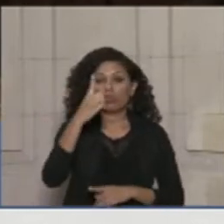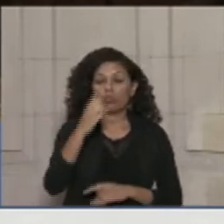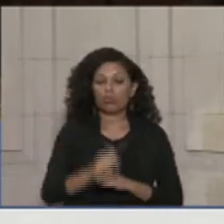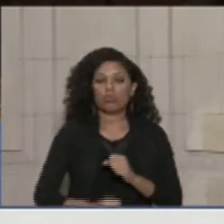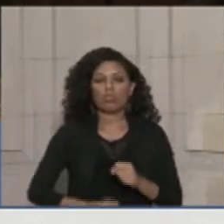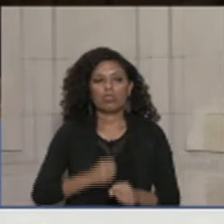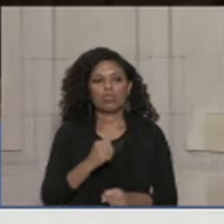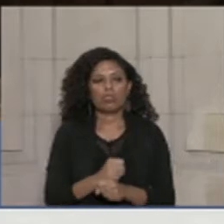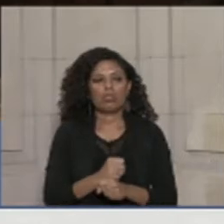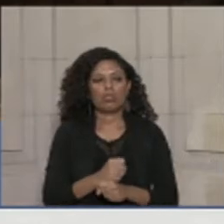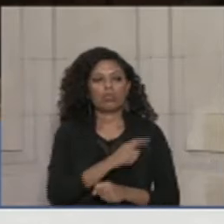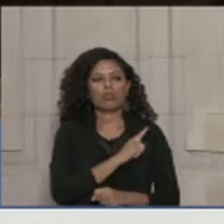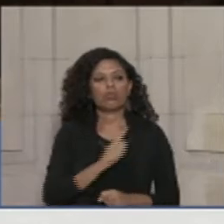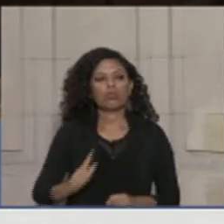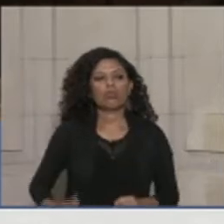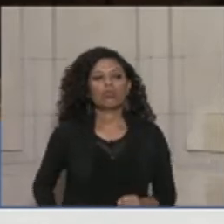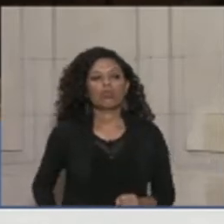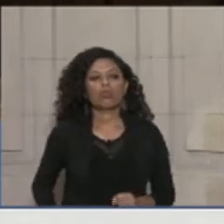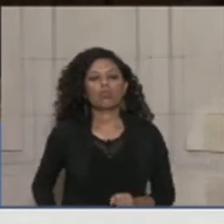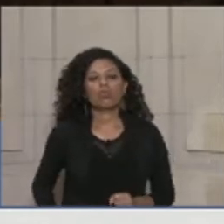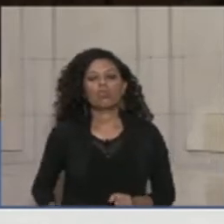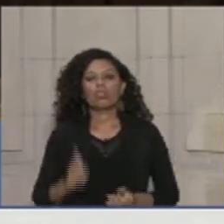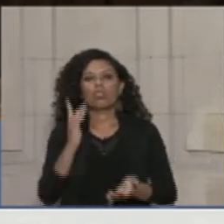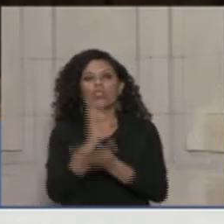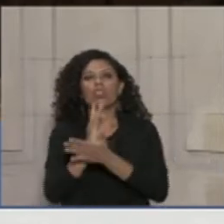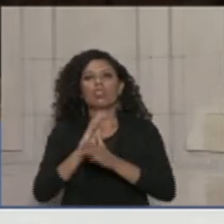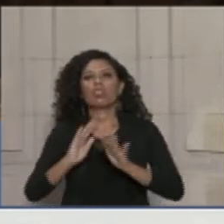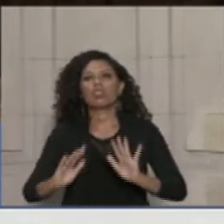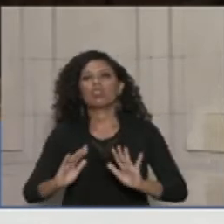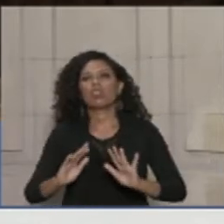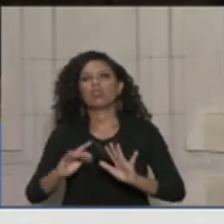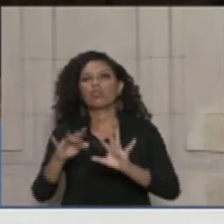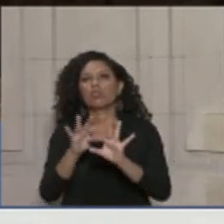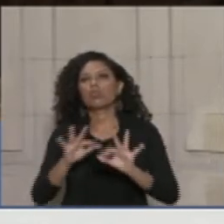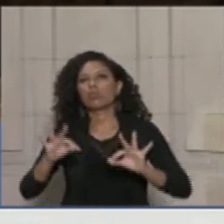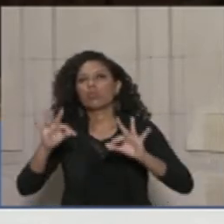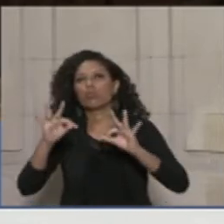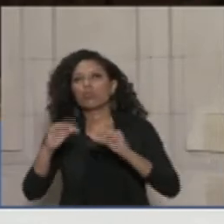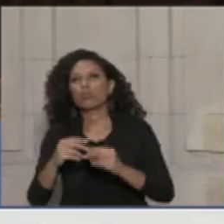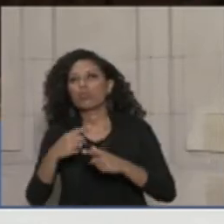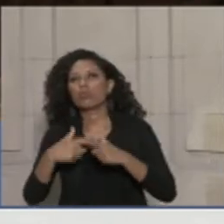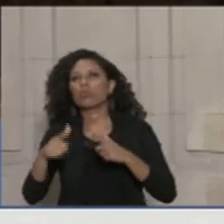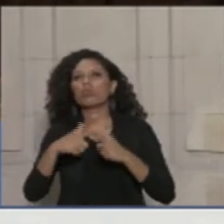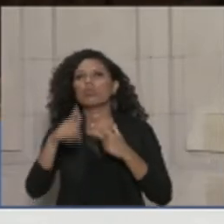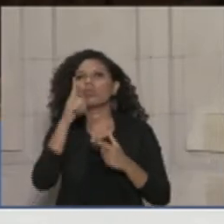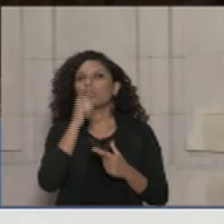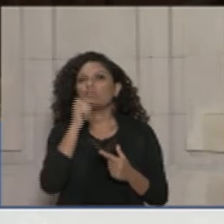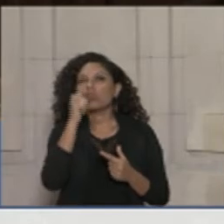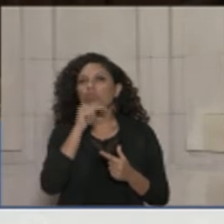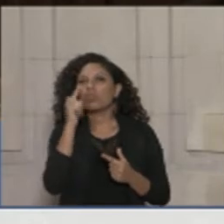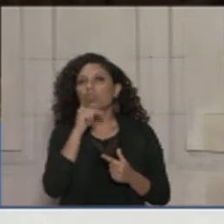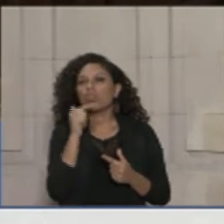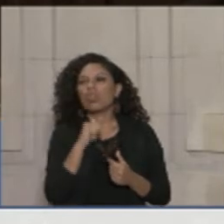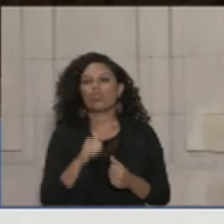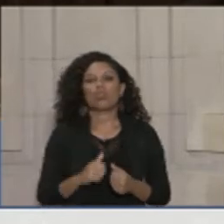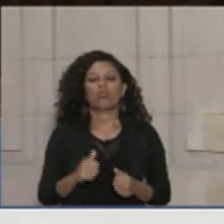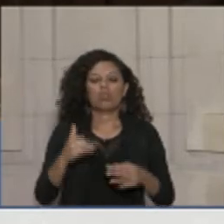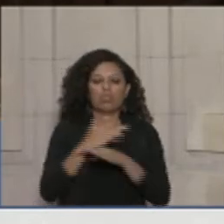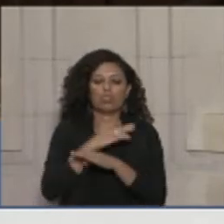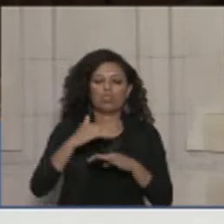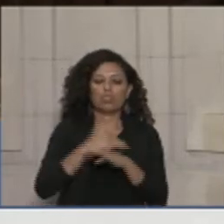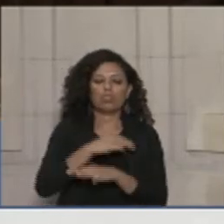ano de governo, resolver o problema de abastecimento de água da cidade de